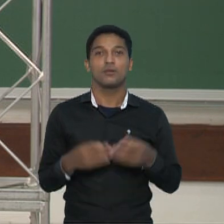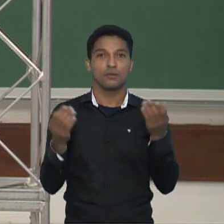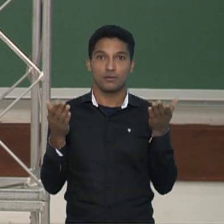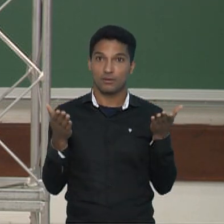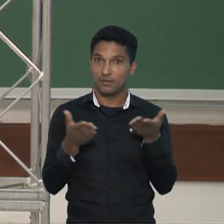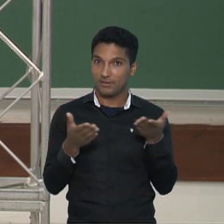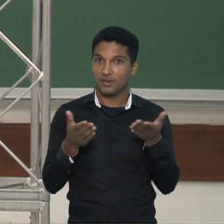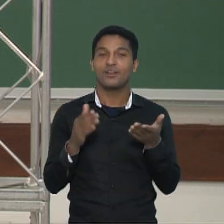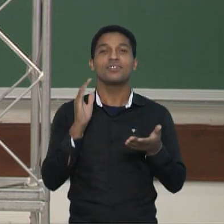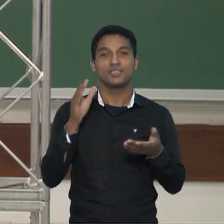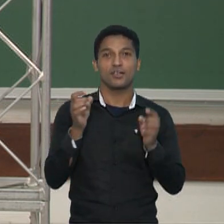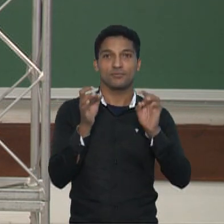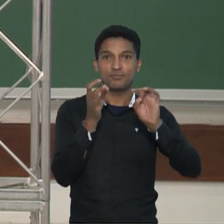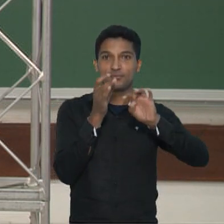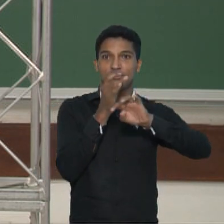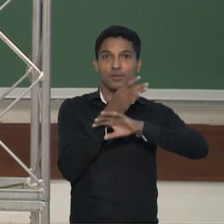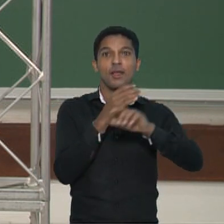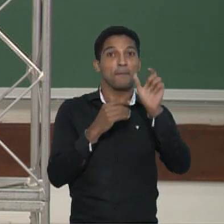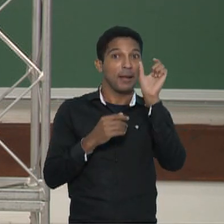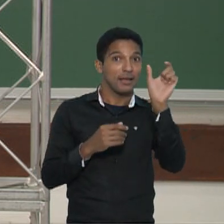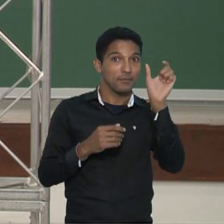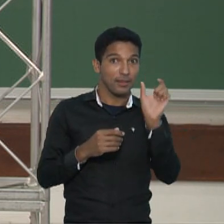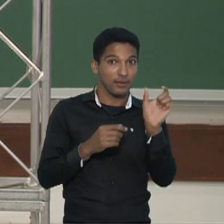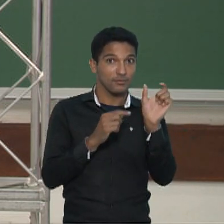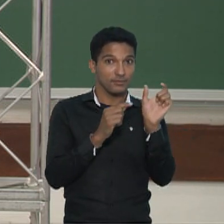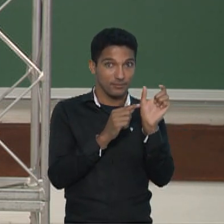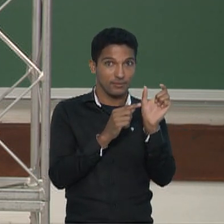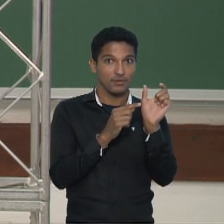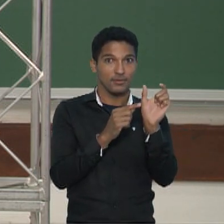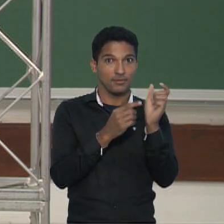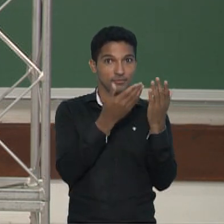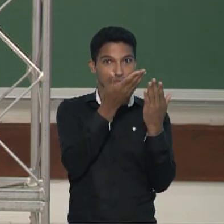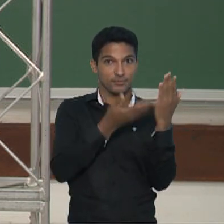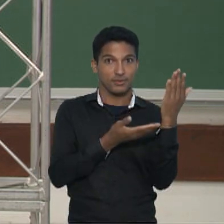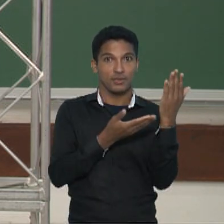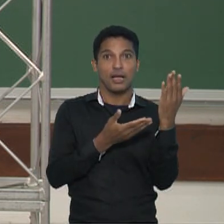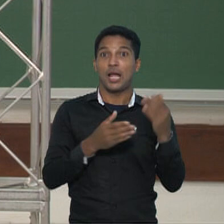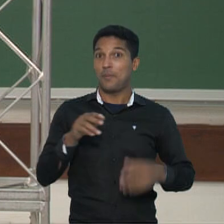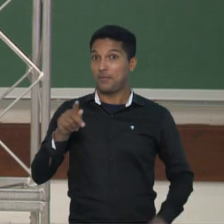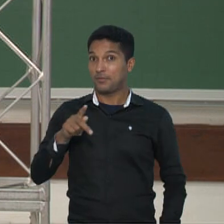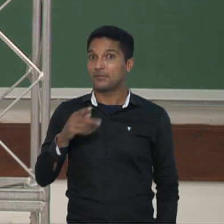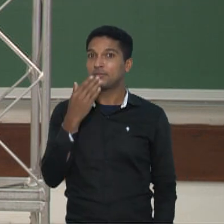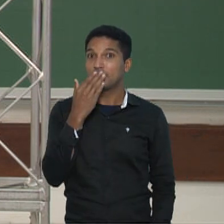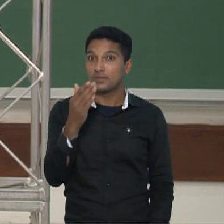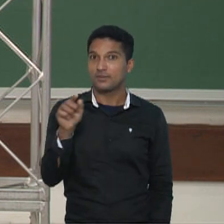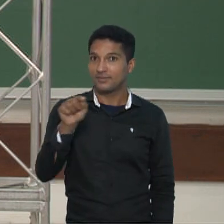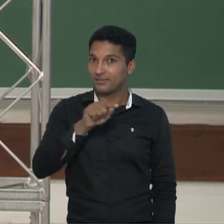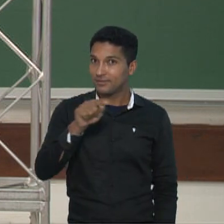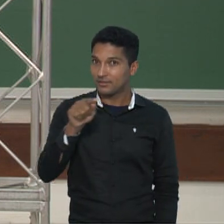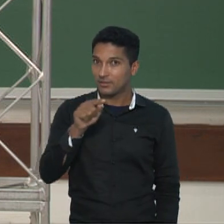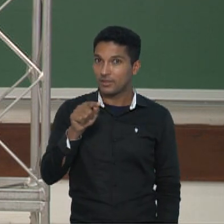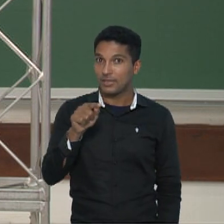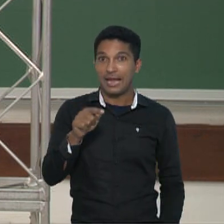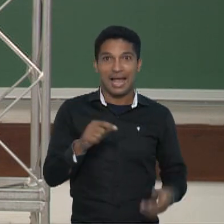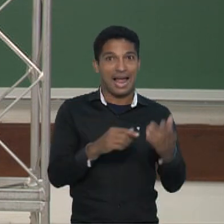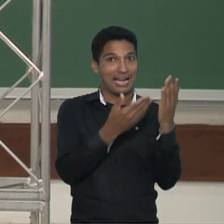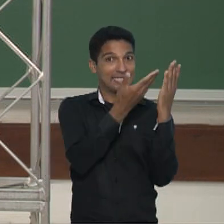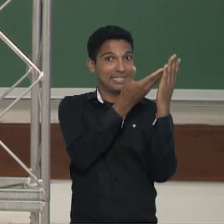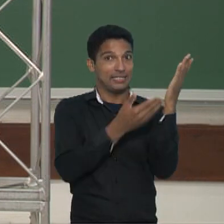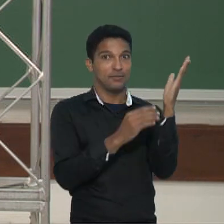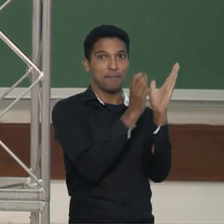Agora que nós já fizemos o nosso banco de palavras, a teacher vai pedir para vocês assim. Deixem esse espaço em